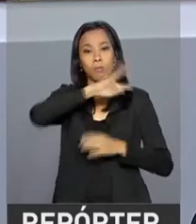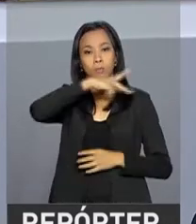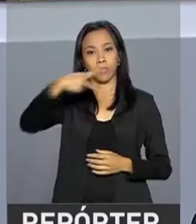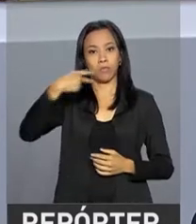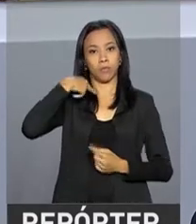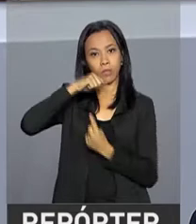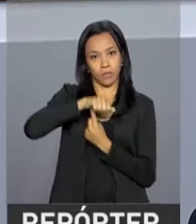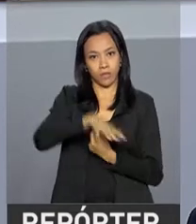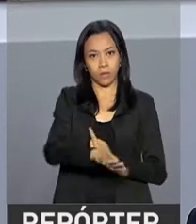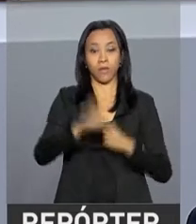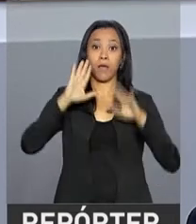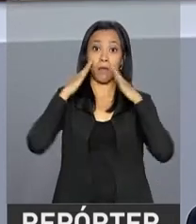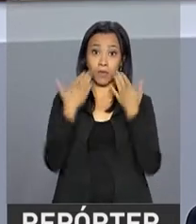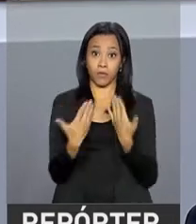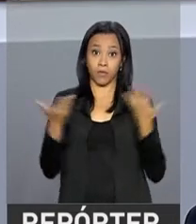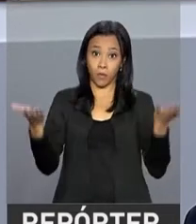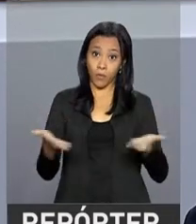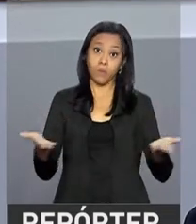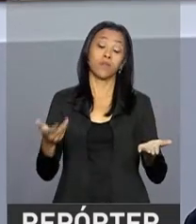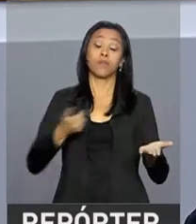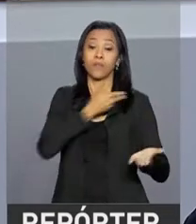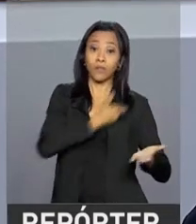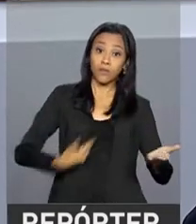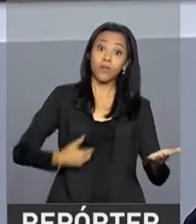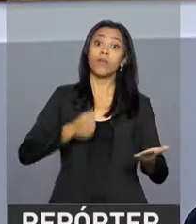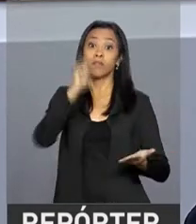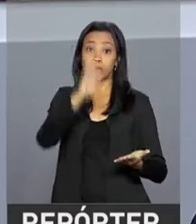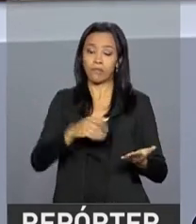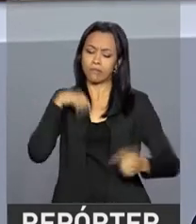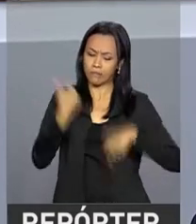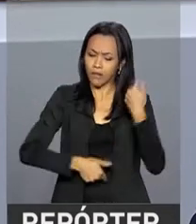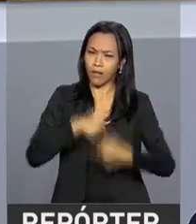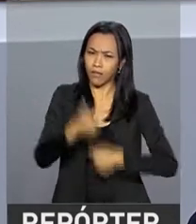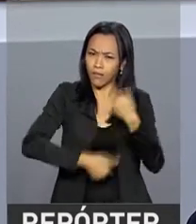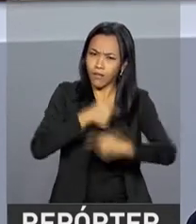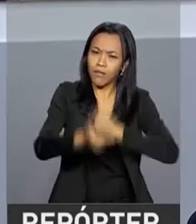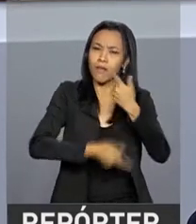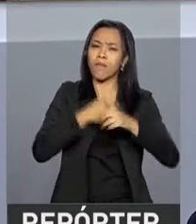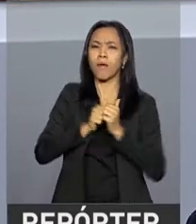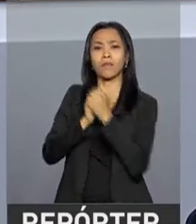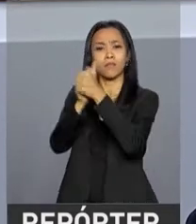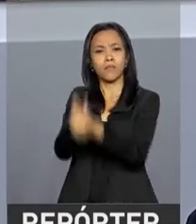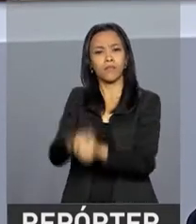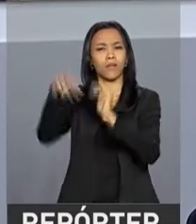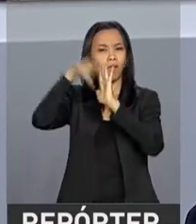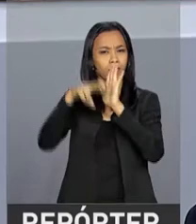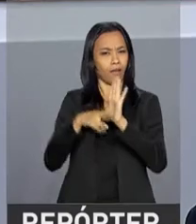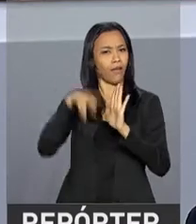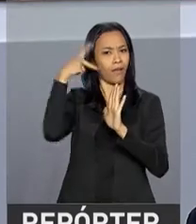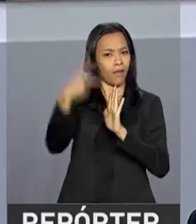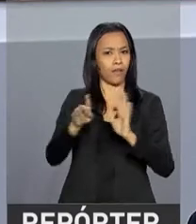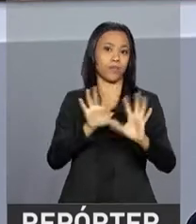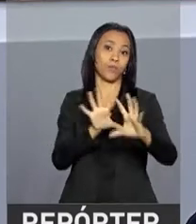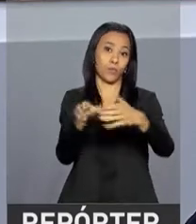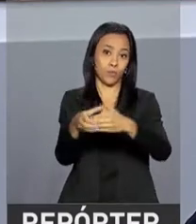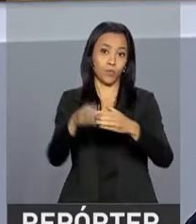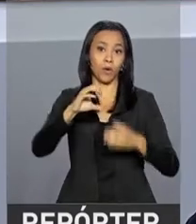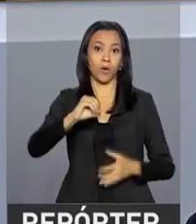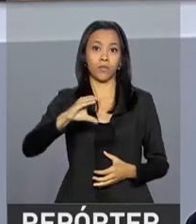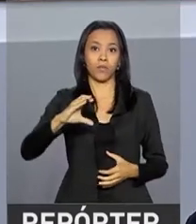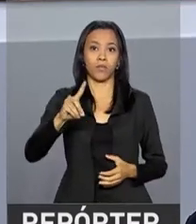disse que o governo brasileiro tem trabalhado para colocar o brasil dentro das diretrizes determinadas pela oz e